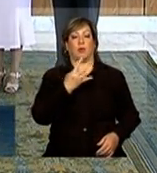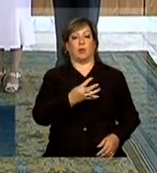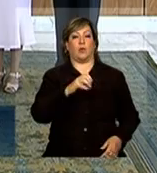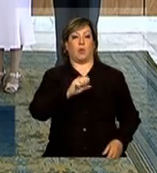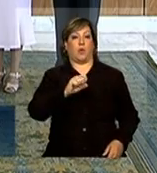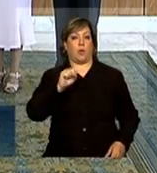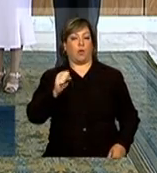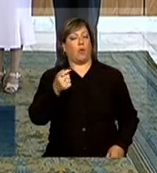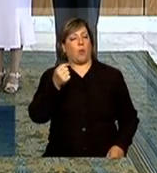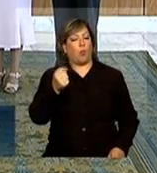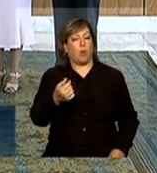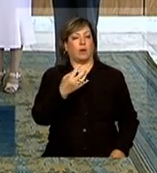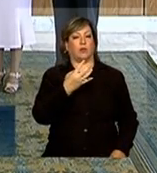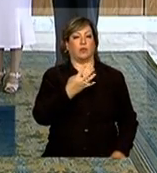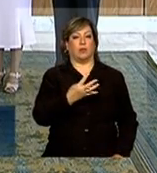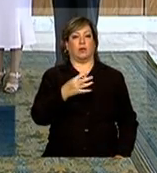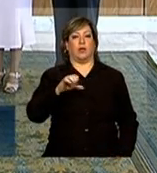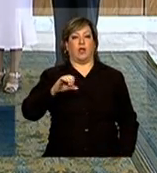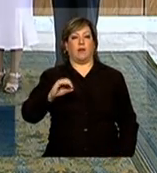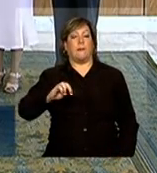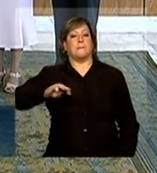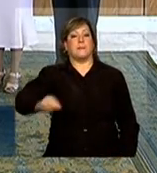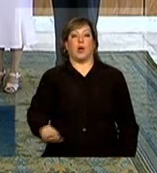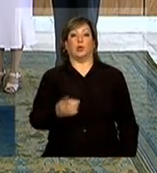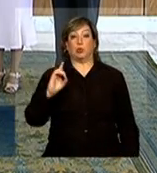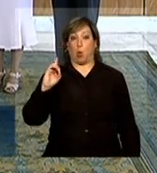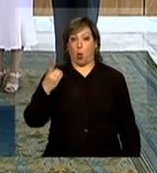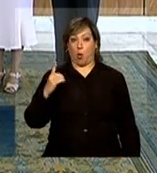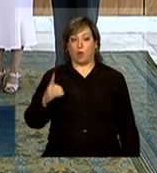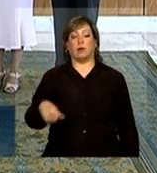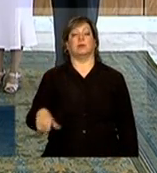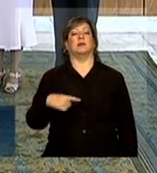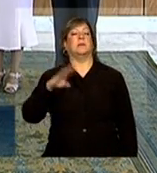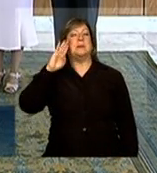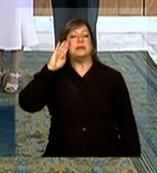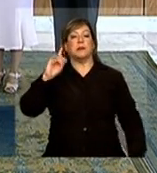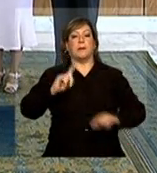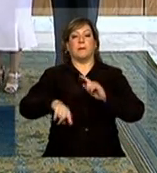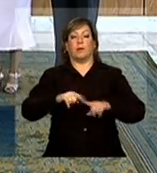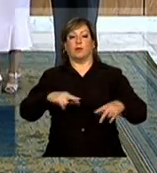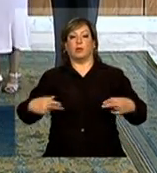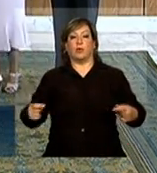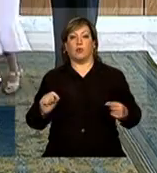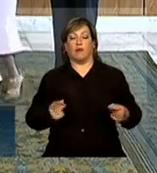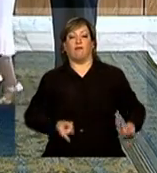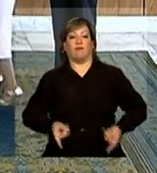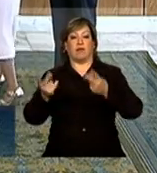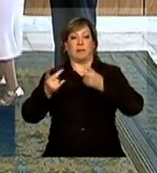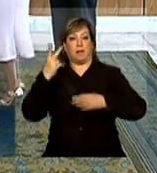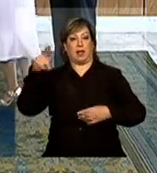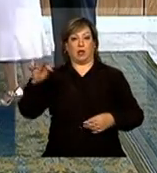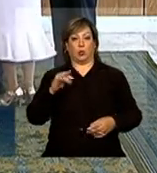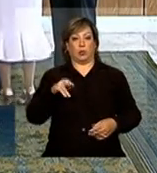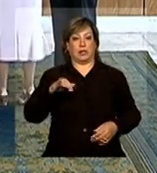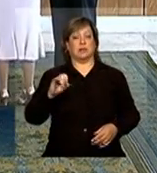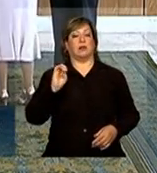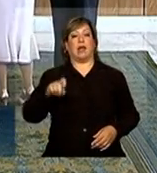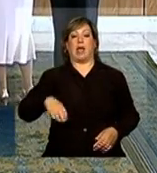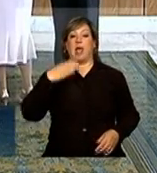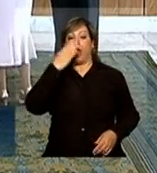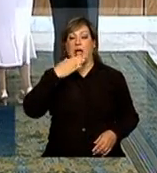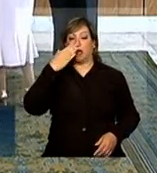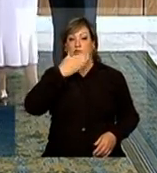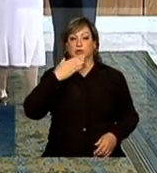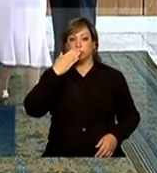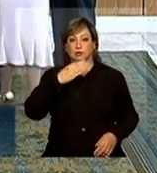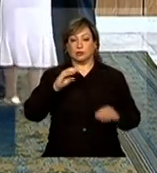488, quase 490 milhões de dólares. Os principais produtos exportados para a Tunísia são açúcar, milho em